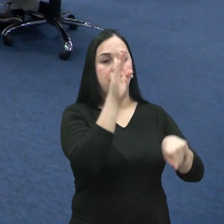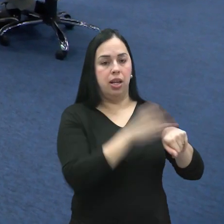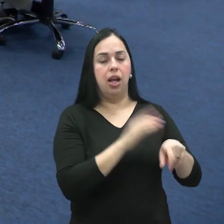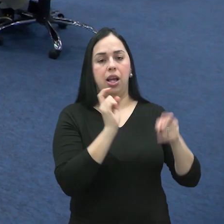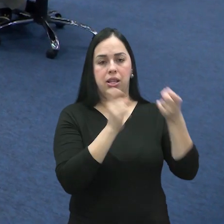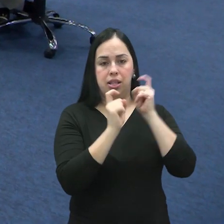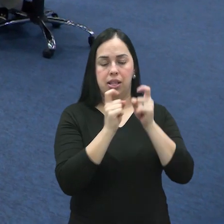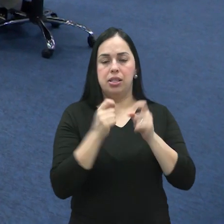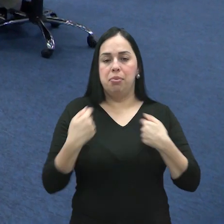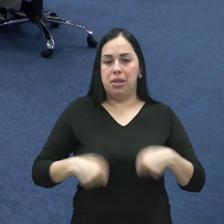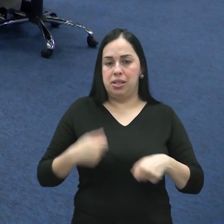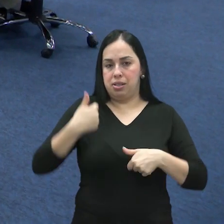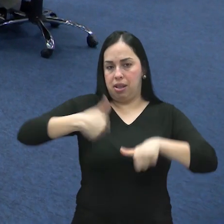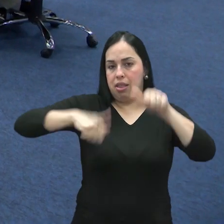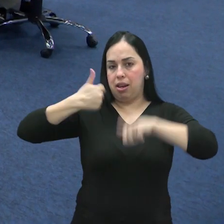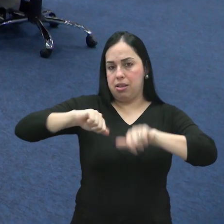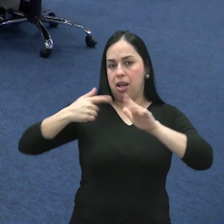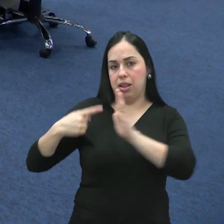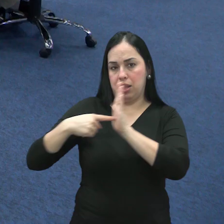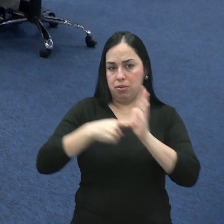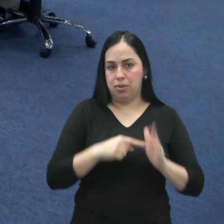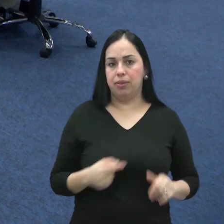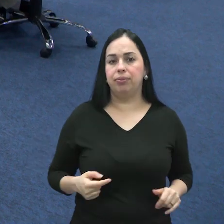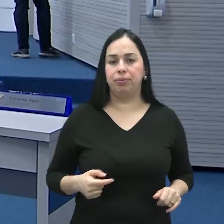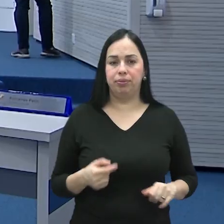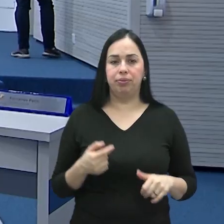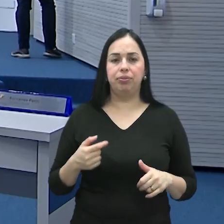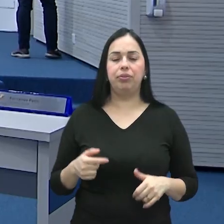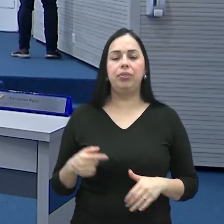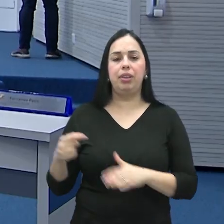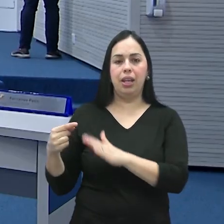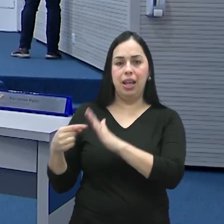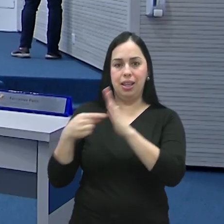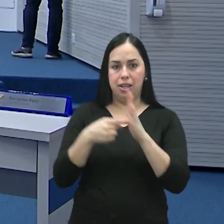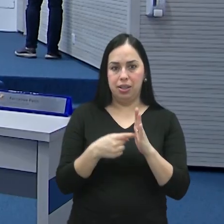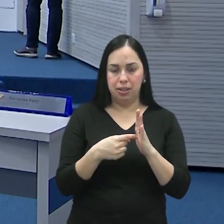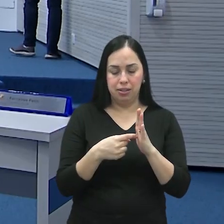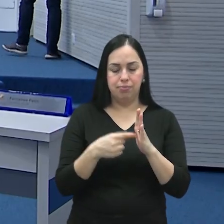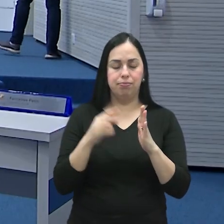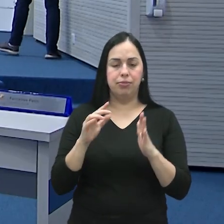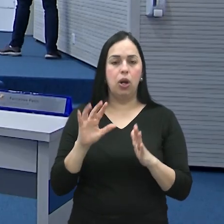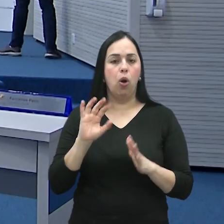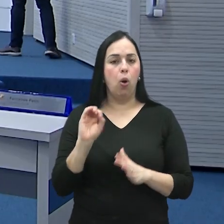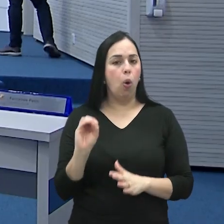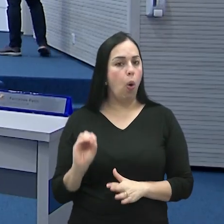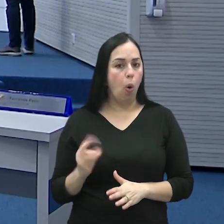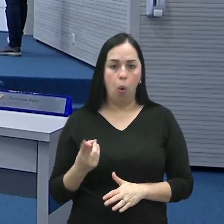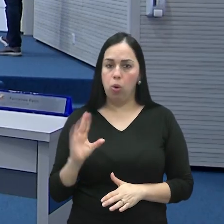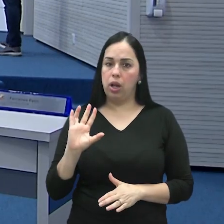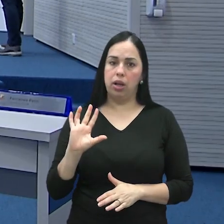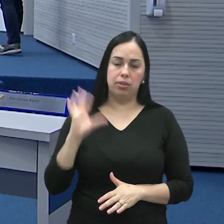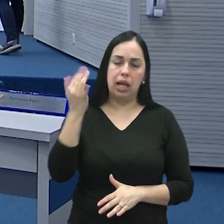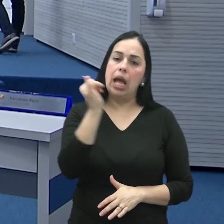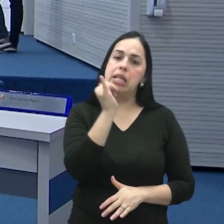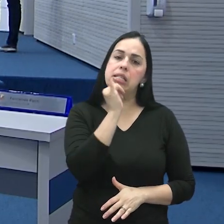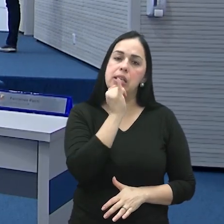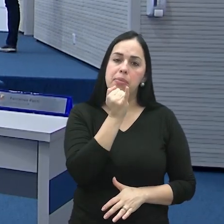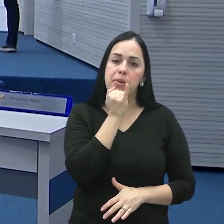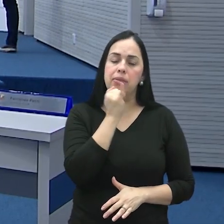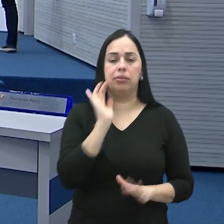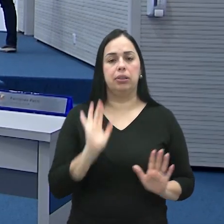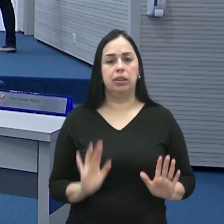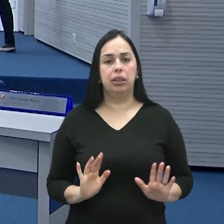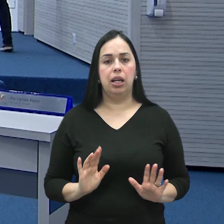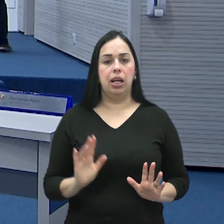quando é necessário analisar denúncias e informações. Ela analisa situações, né?